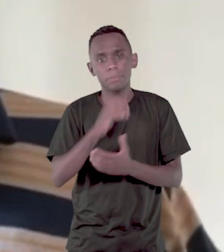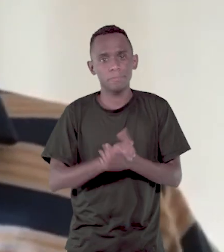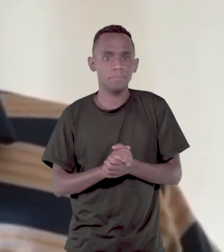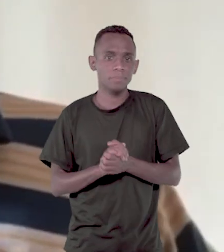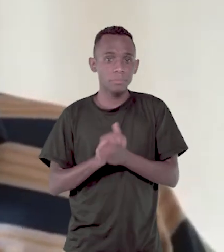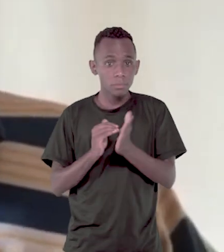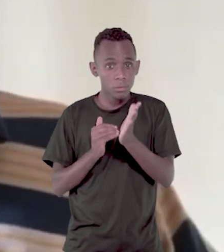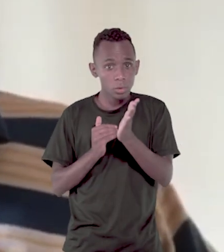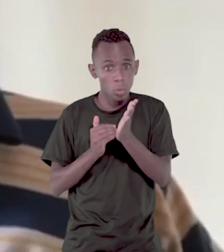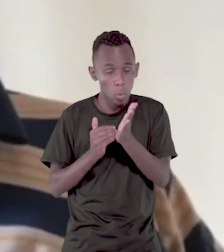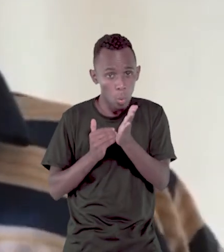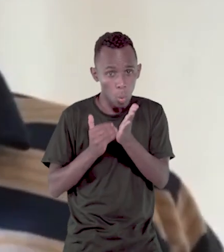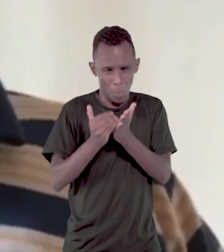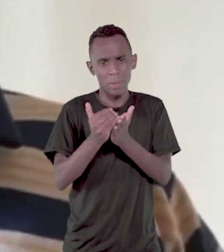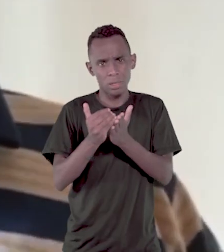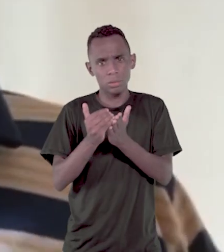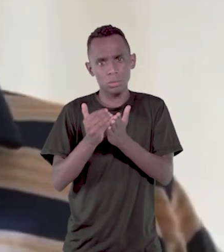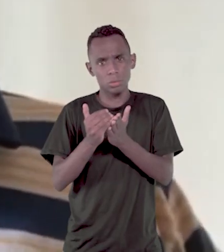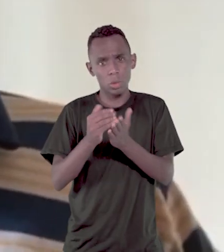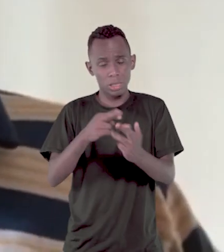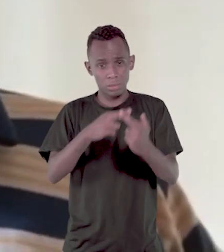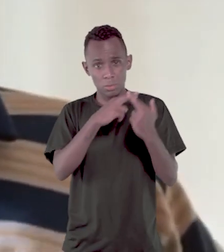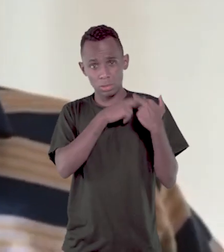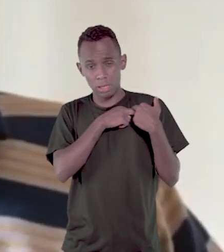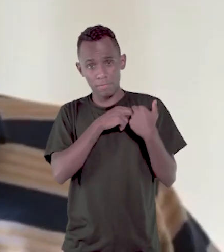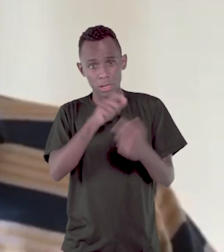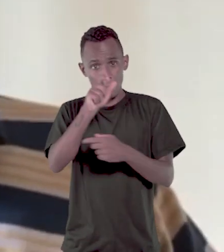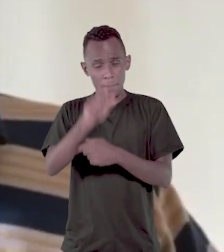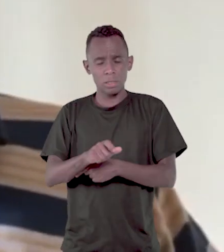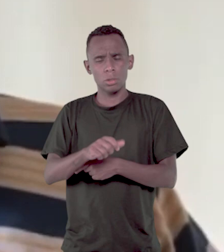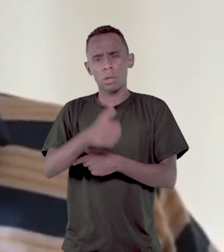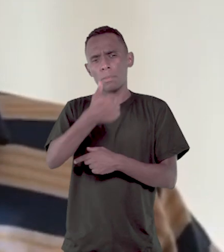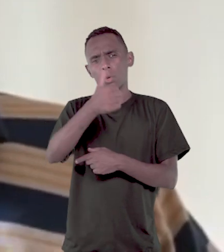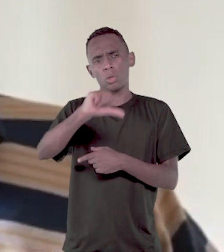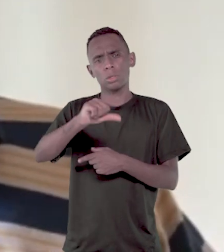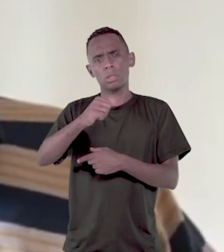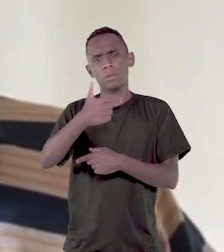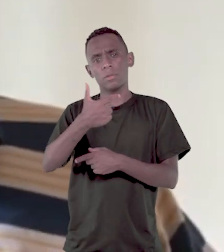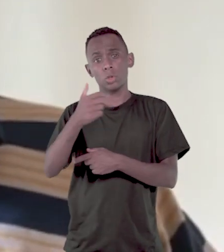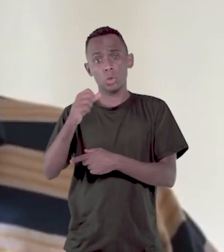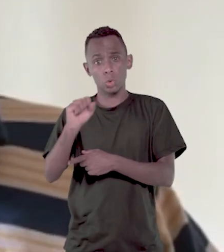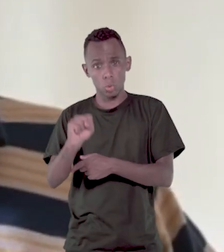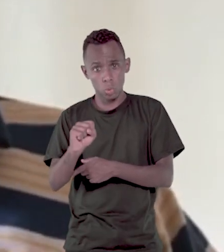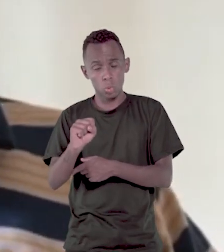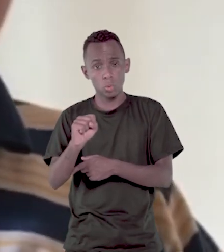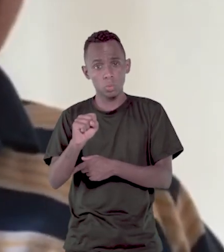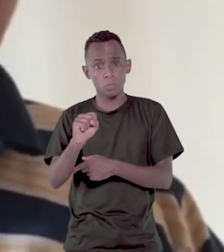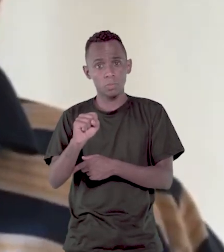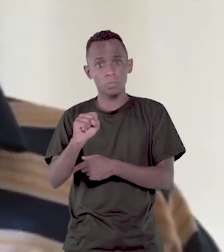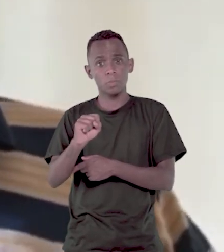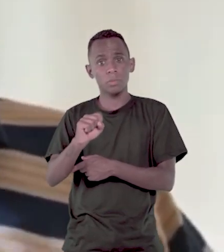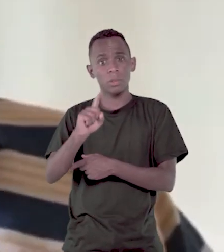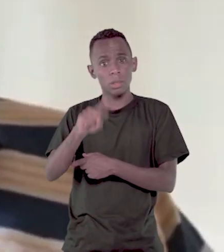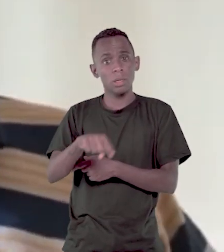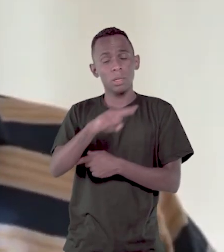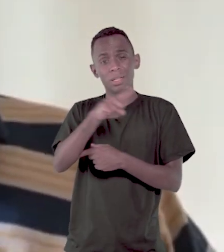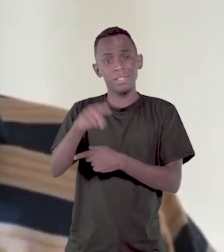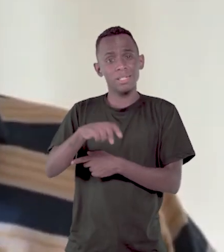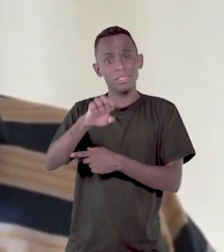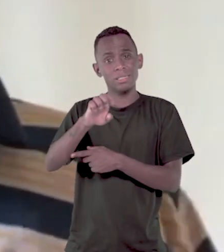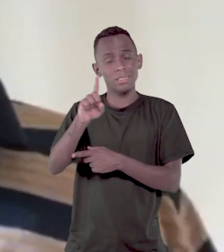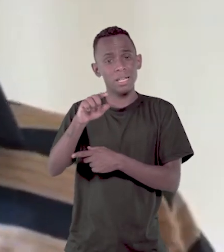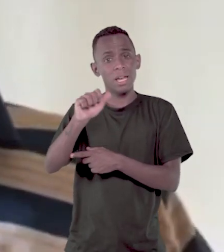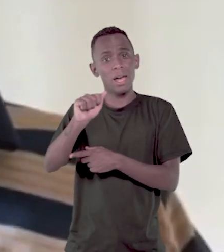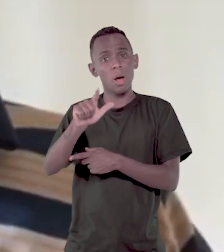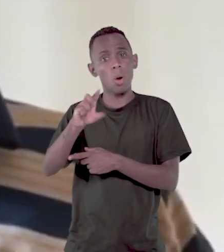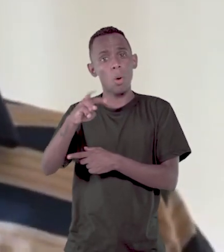que o grande iniciador do regionalismo nordestino, em 1928, com um romance chamado A Bagaceira, é